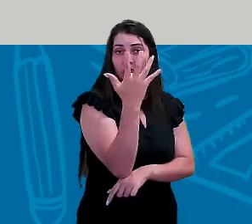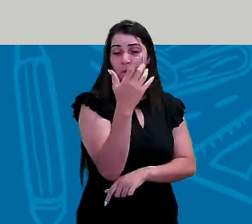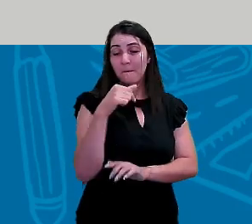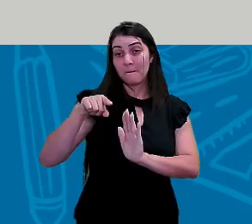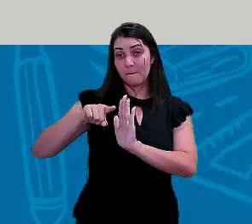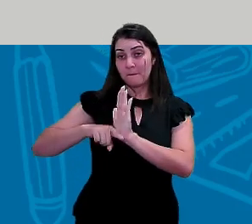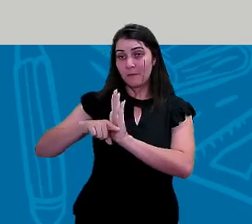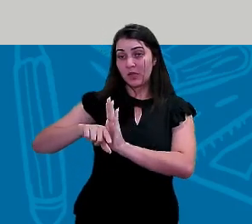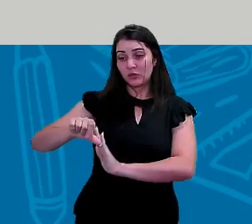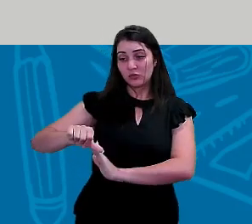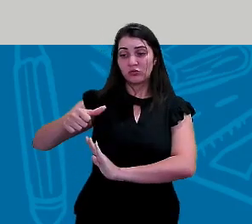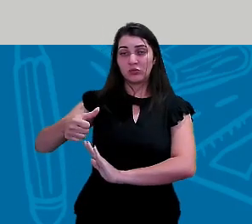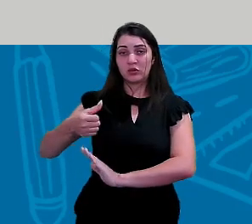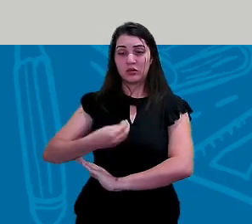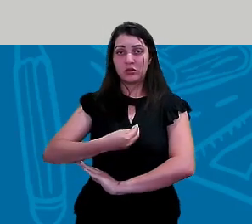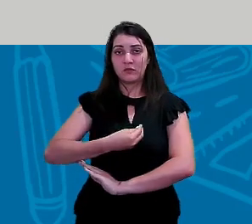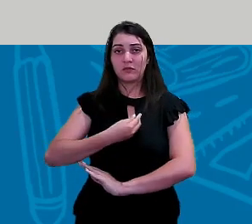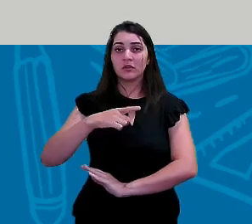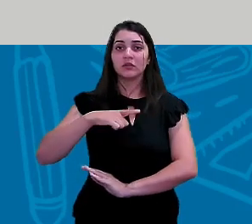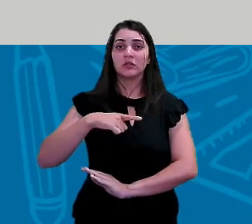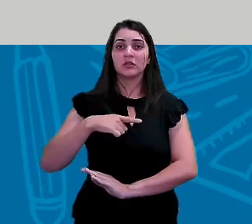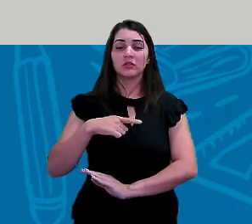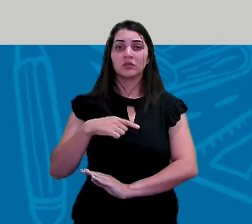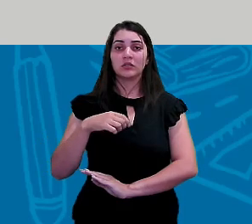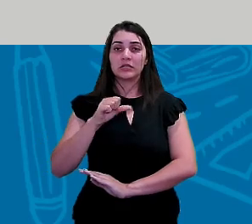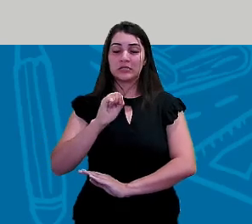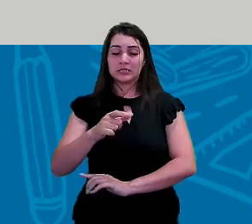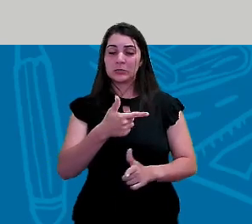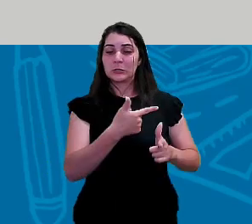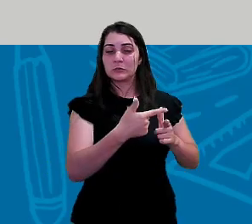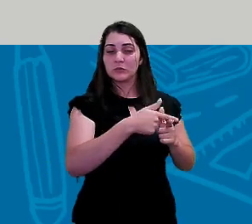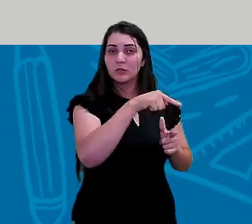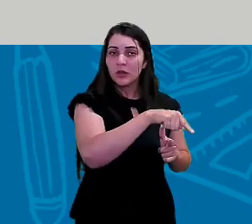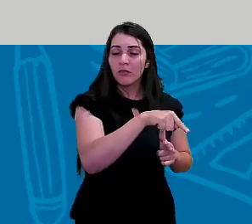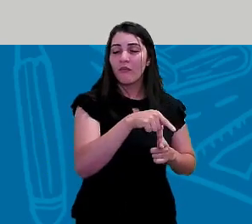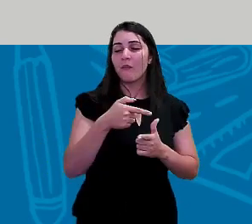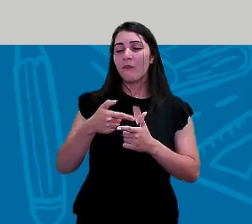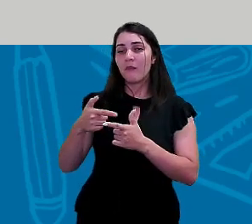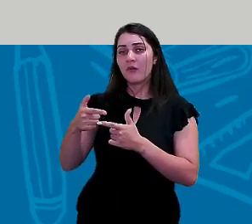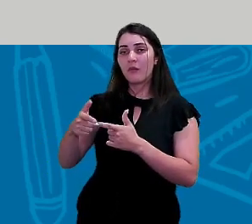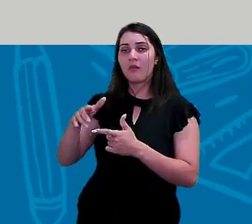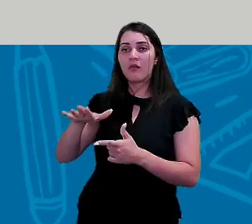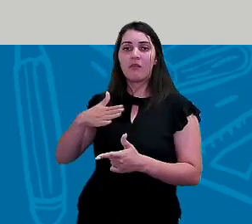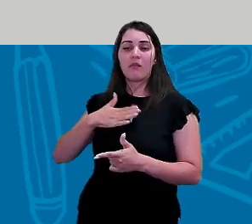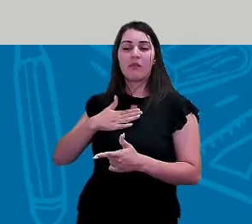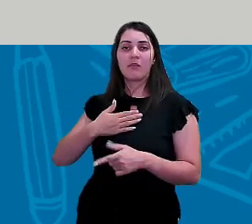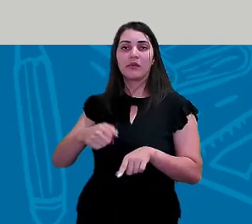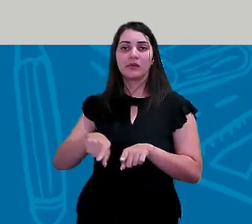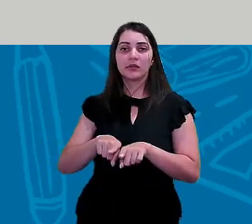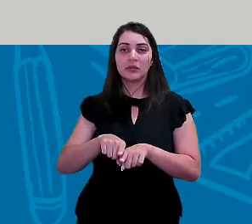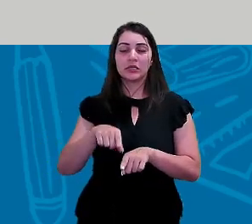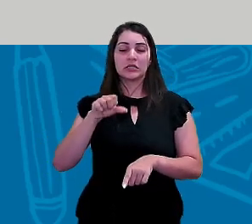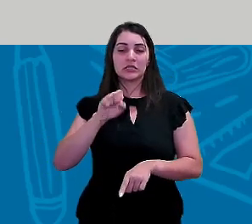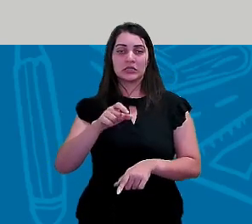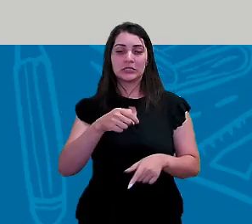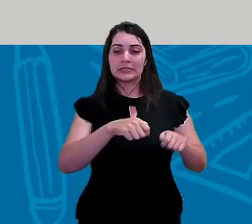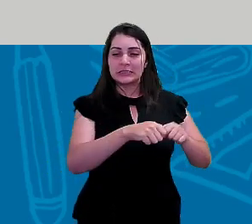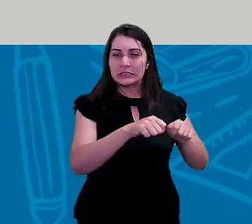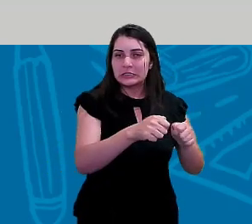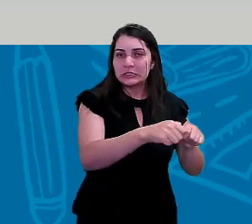tenho, tá? Se eu destruo, eu vou me destruir também. Então, vamos pensar dessa maneira. Se você destrói a natureza, você está